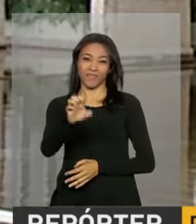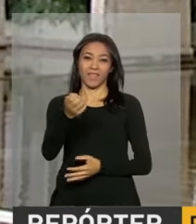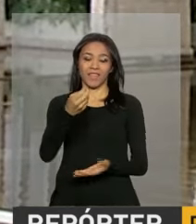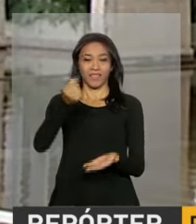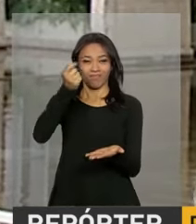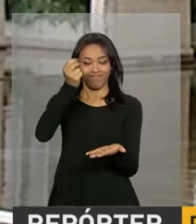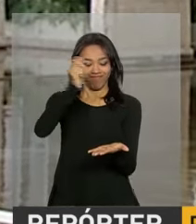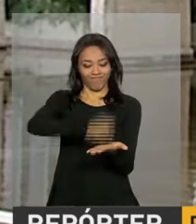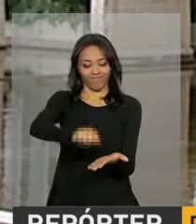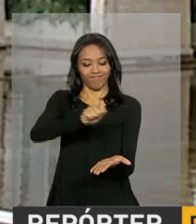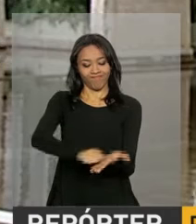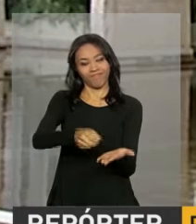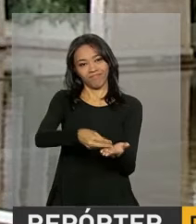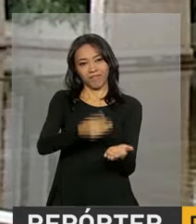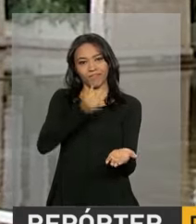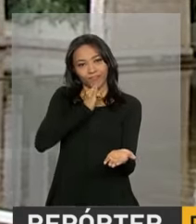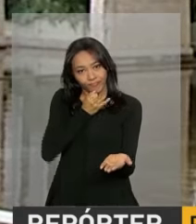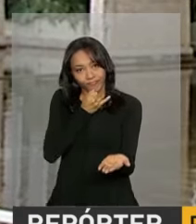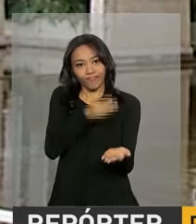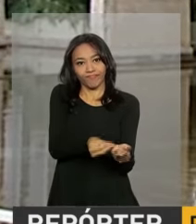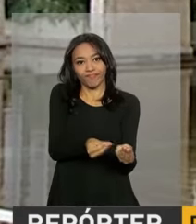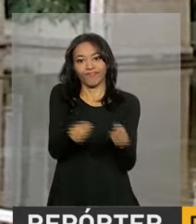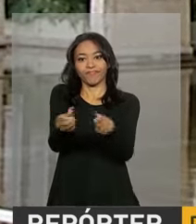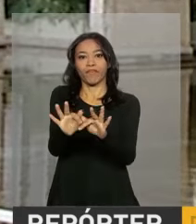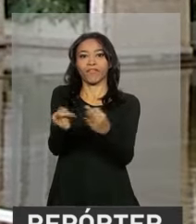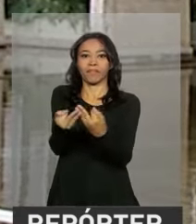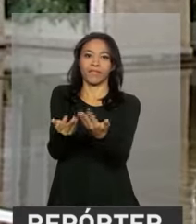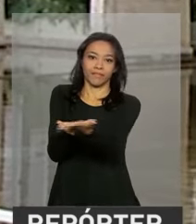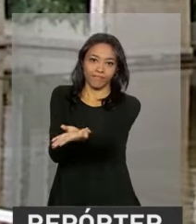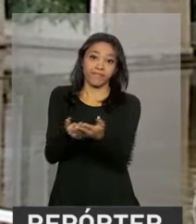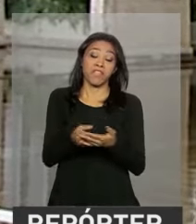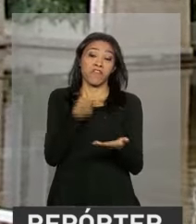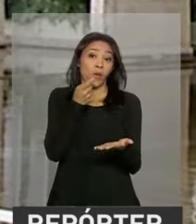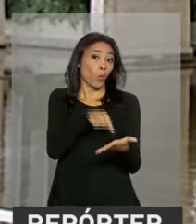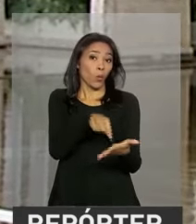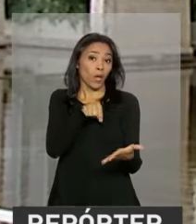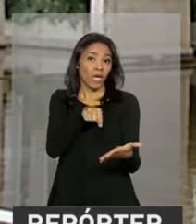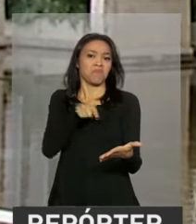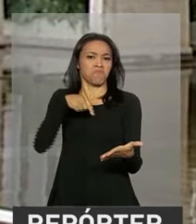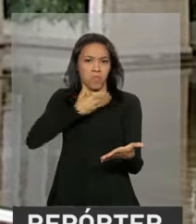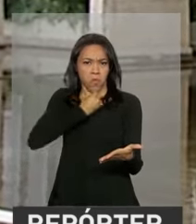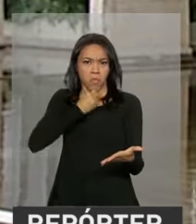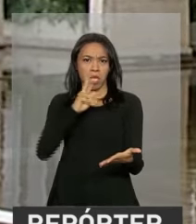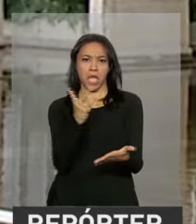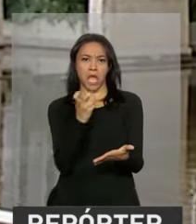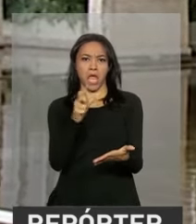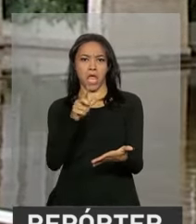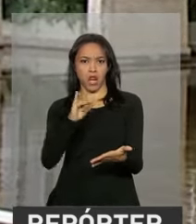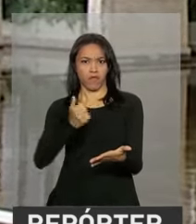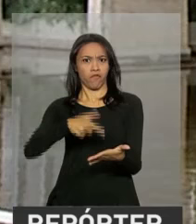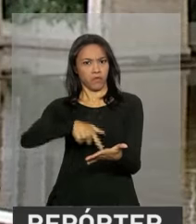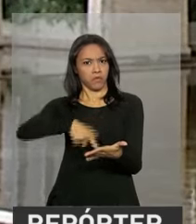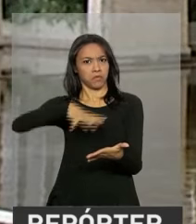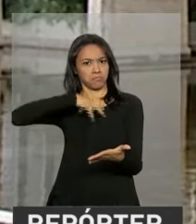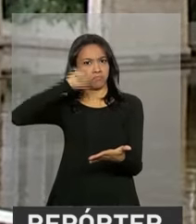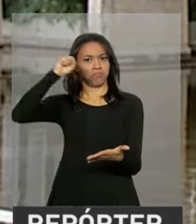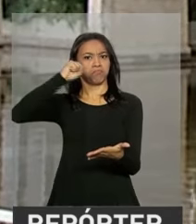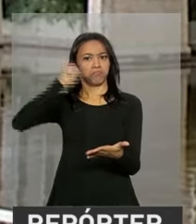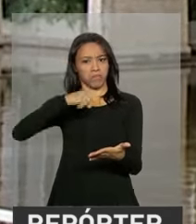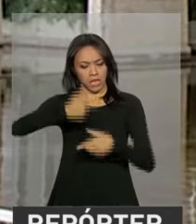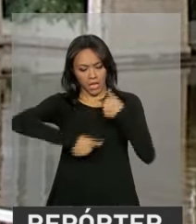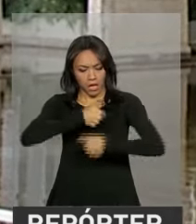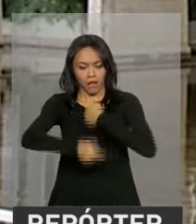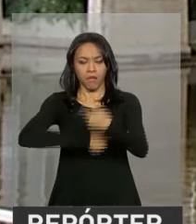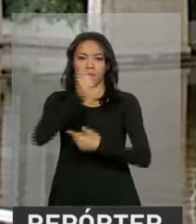a família do soldado Hélio Vieira de Andrade. Nessa nota, ele diz que Hélio foi um verdadeiro herói para o nosso país. Ele